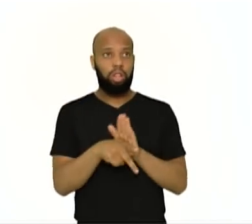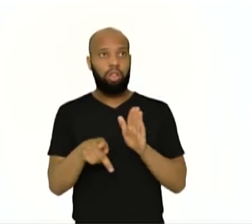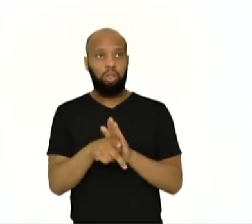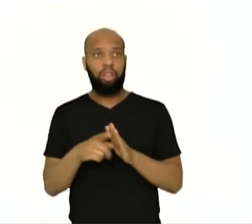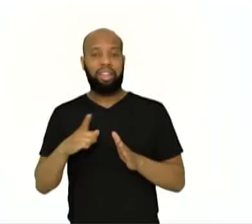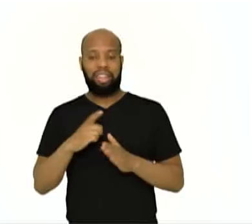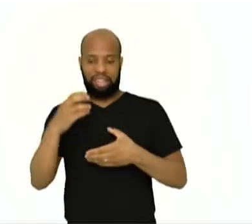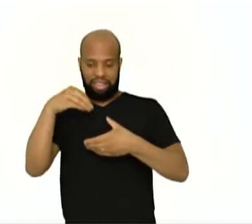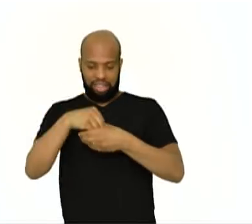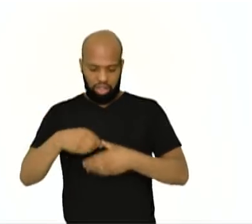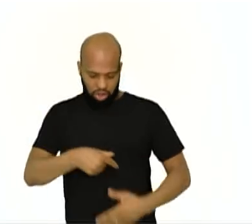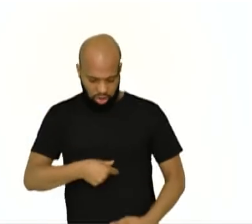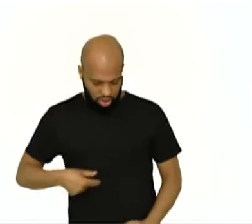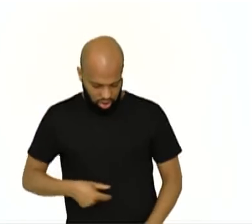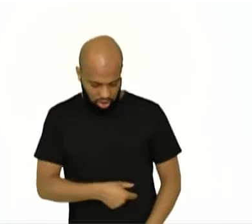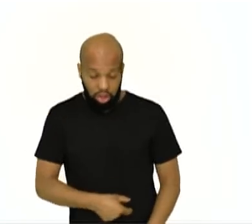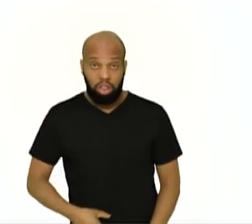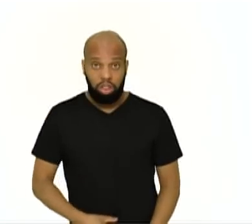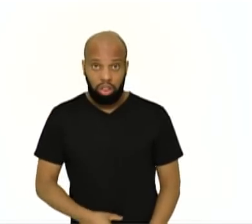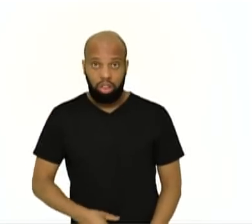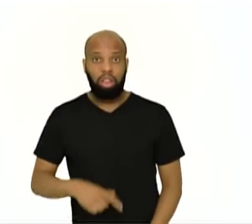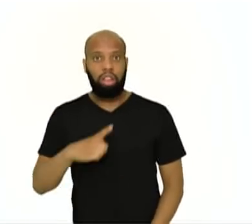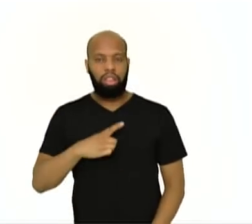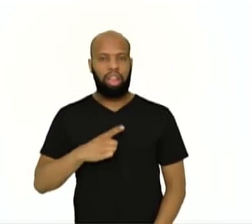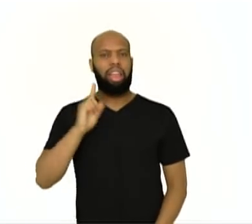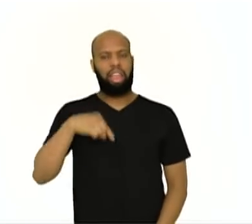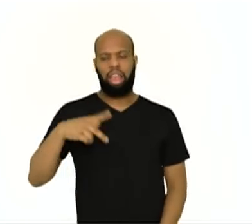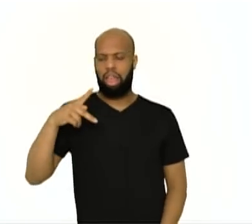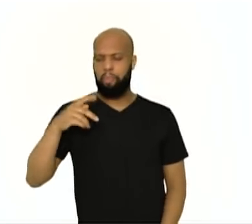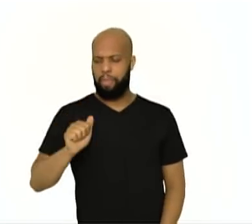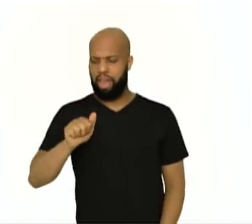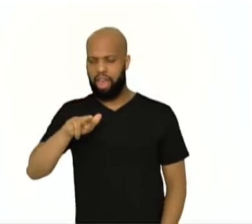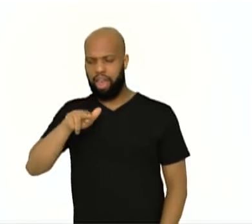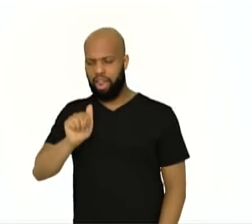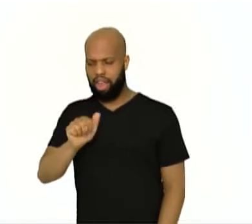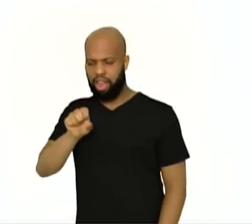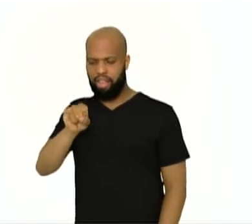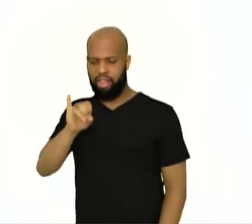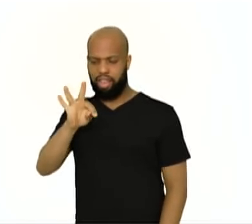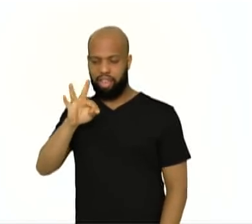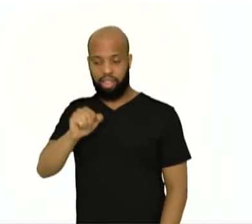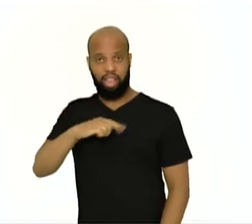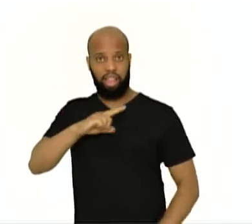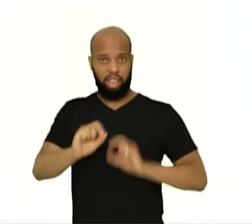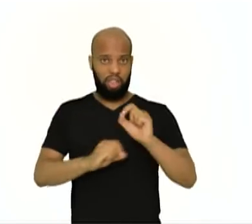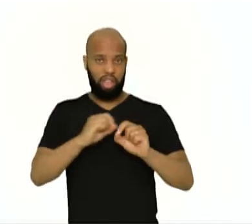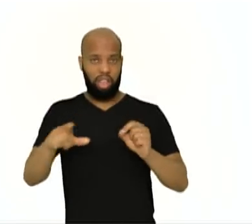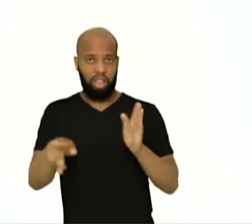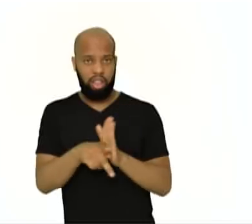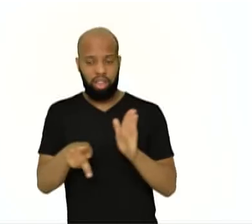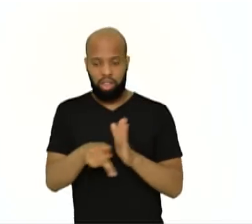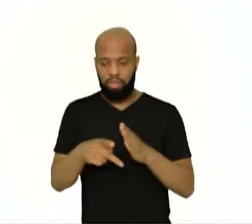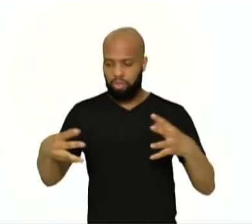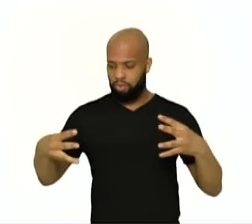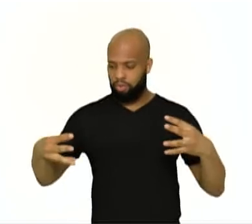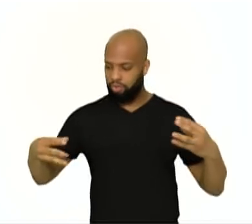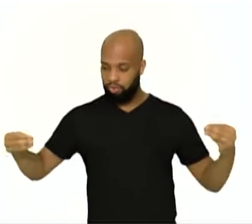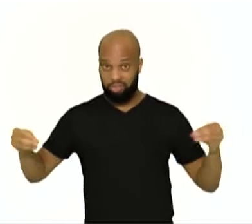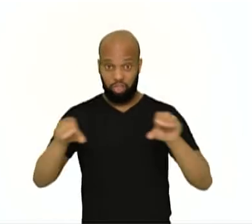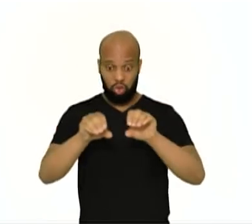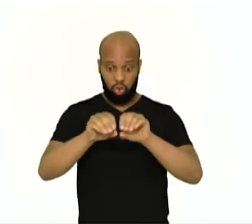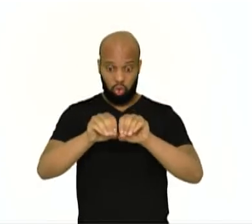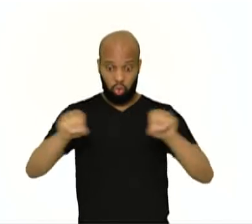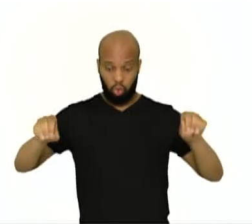parede intestinal, ou seja, parasitando, e eles vão apresentar nas pontas, na parte afilada do seu